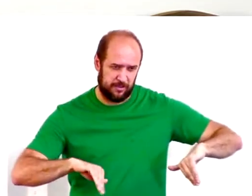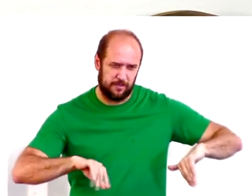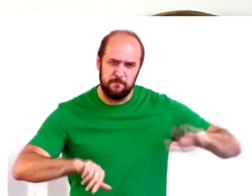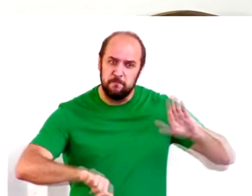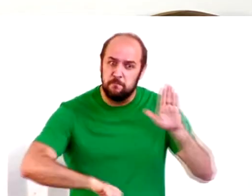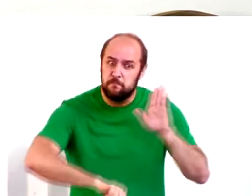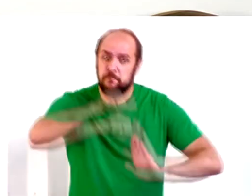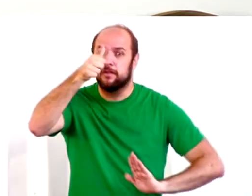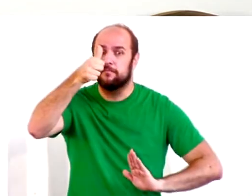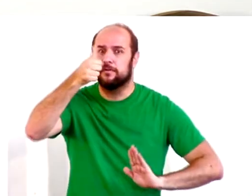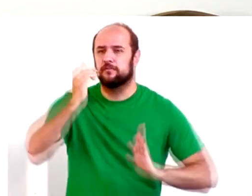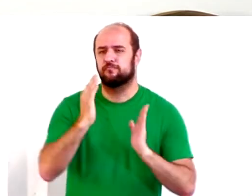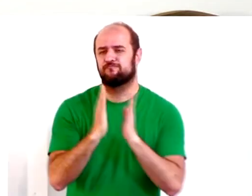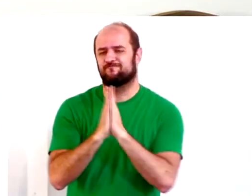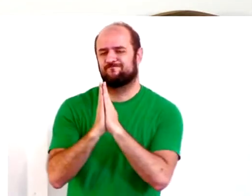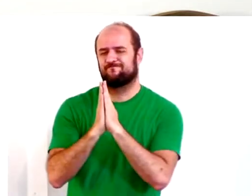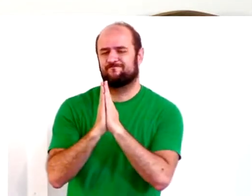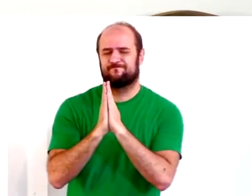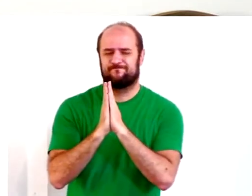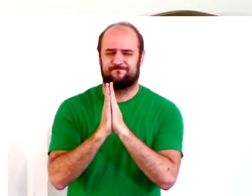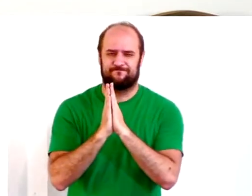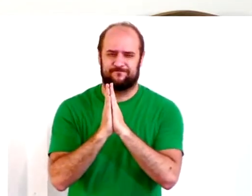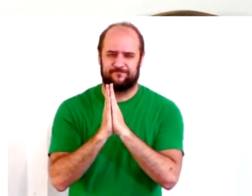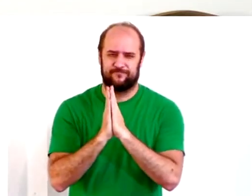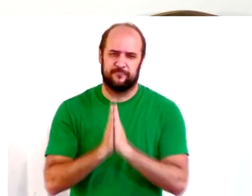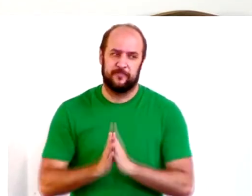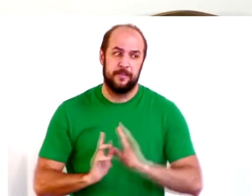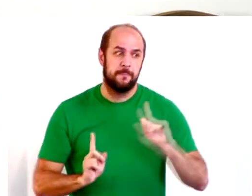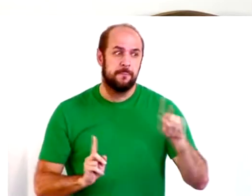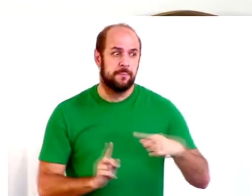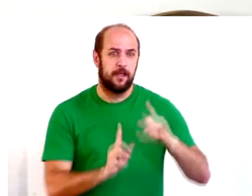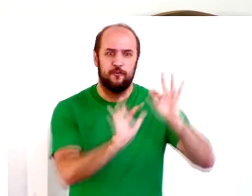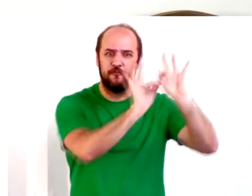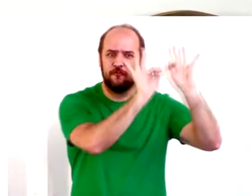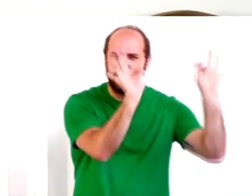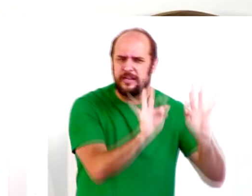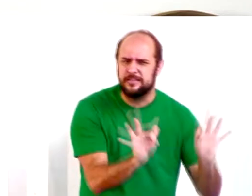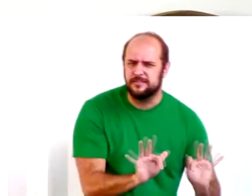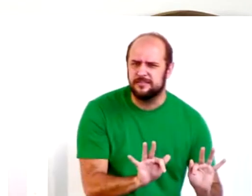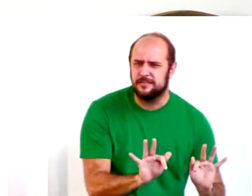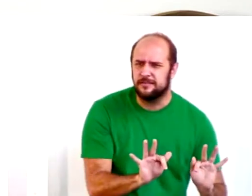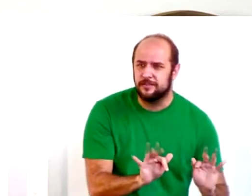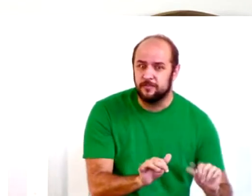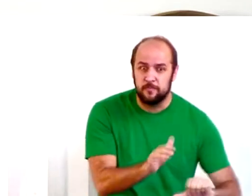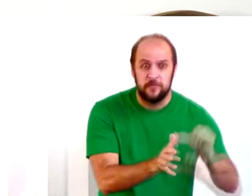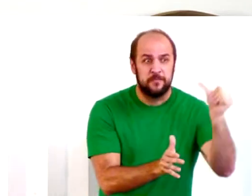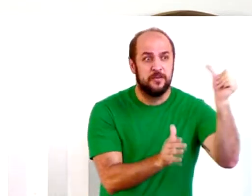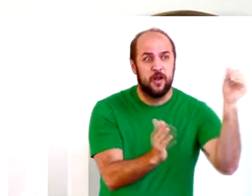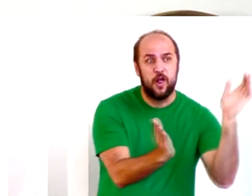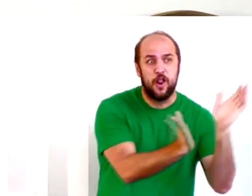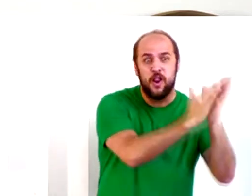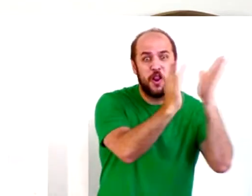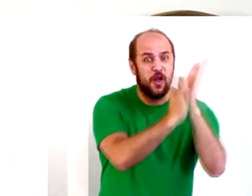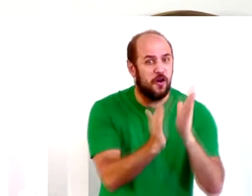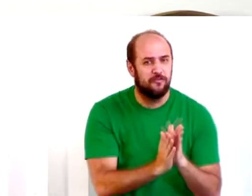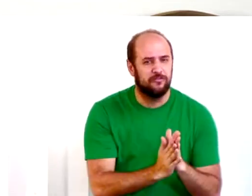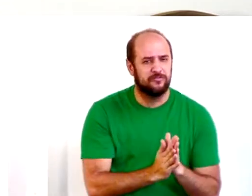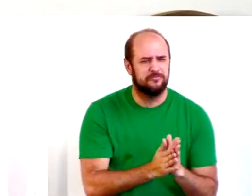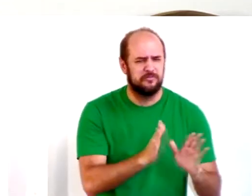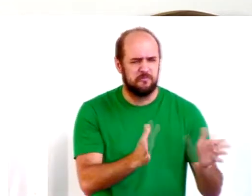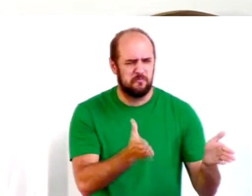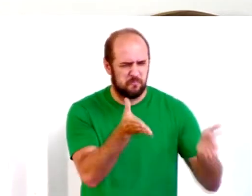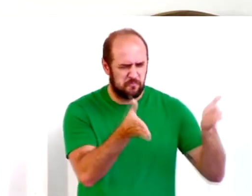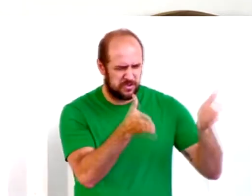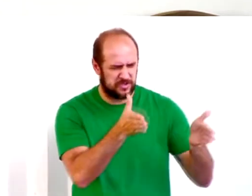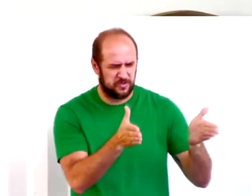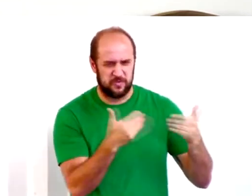primeiro remédio. Na hora da alegria, é o louvor. Na hora da alegria não tem jeito, é o louvor. E eu